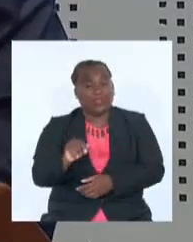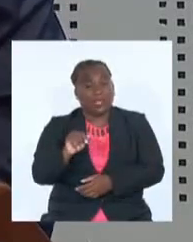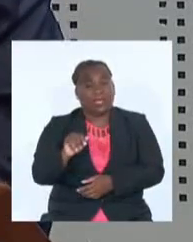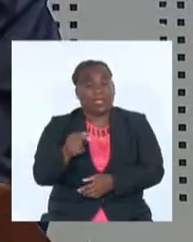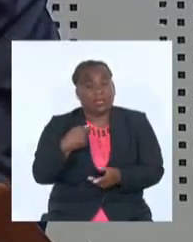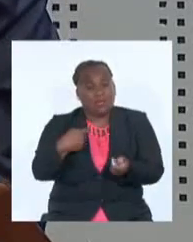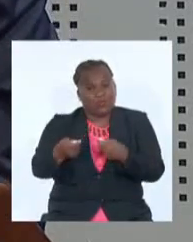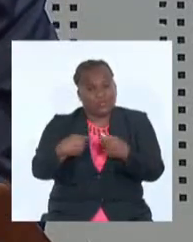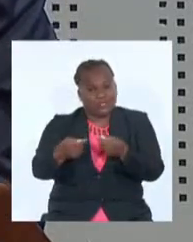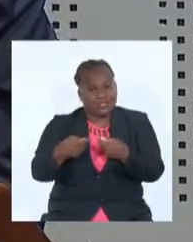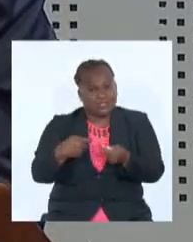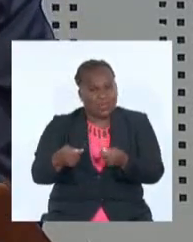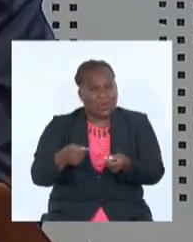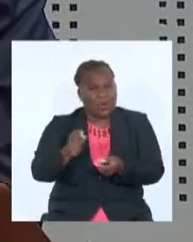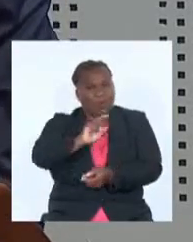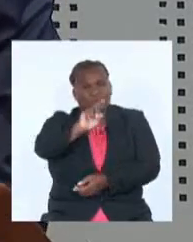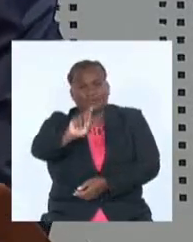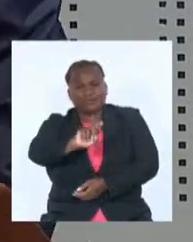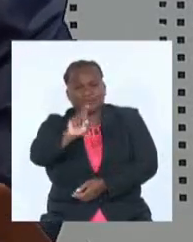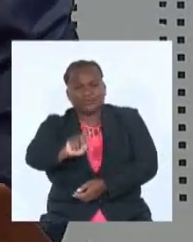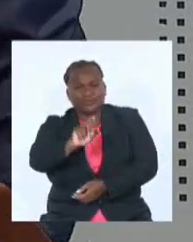capacidade de consulta e negociação